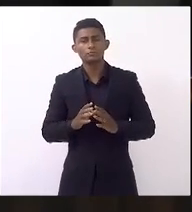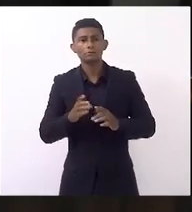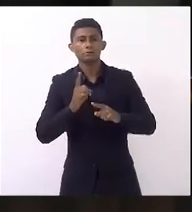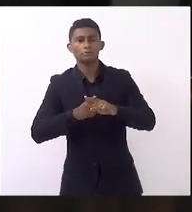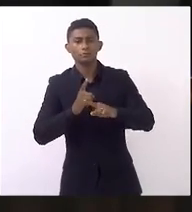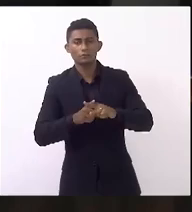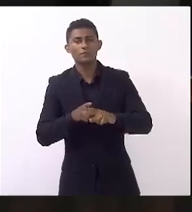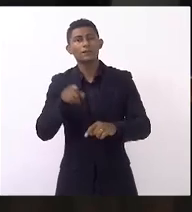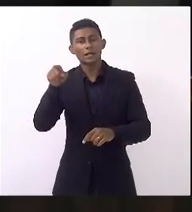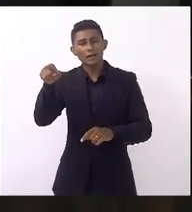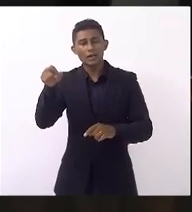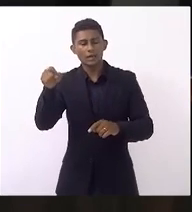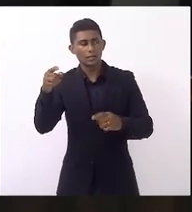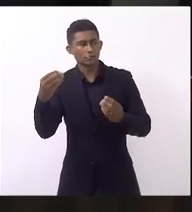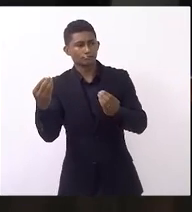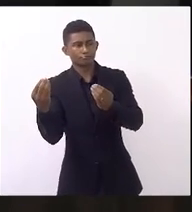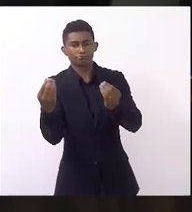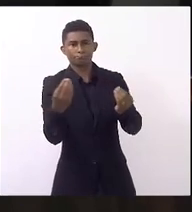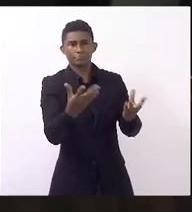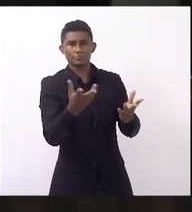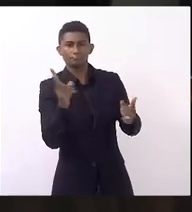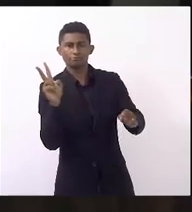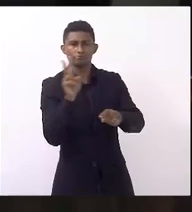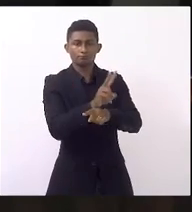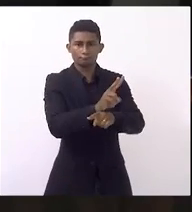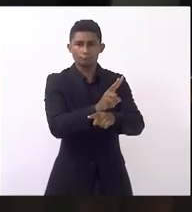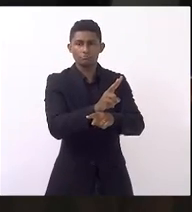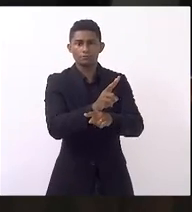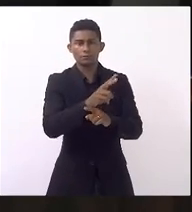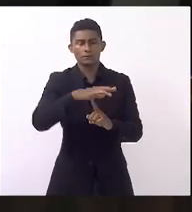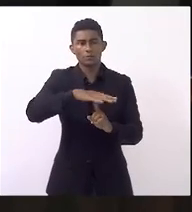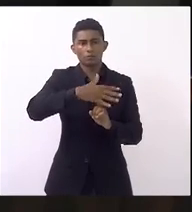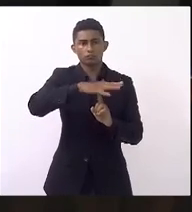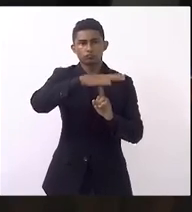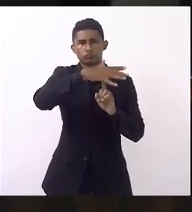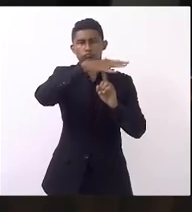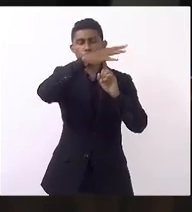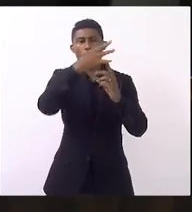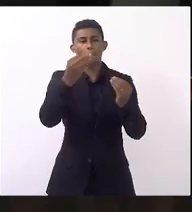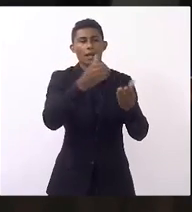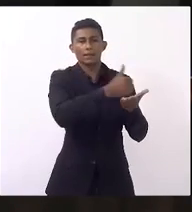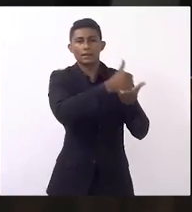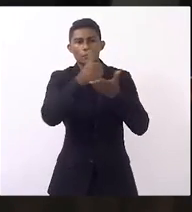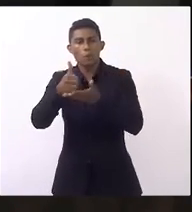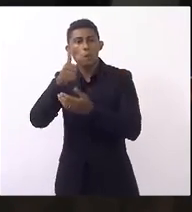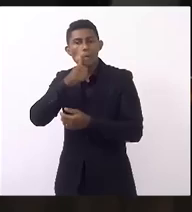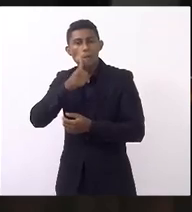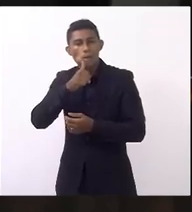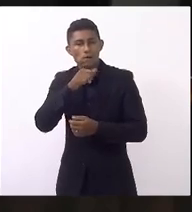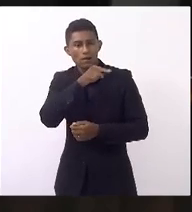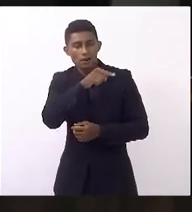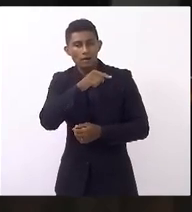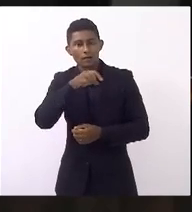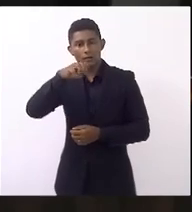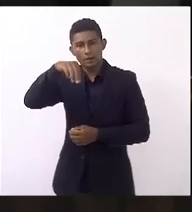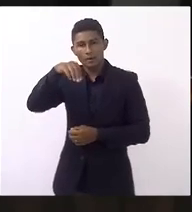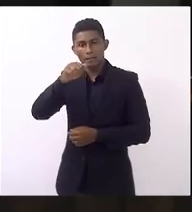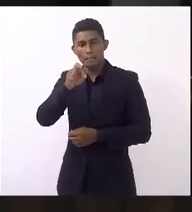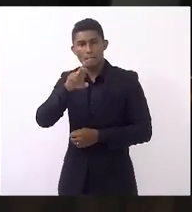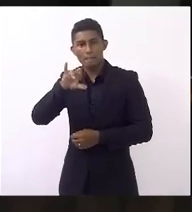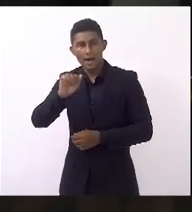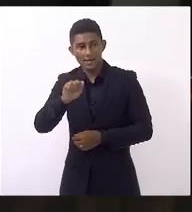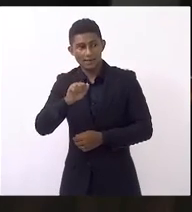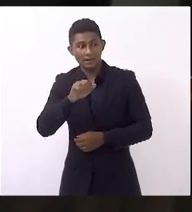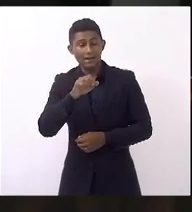uma aeronave para transporte da menina Maria Eduarda, que necessitava, no domingo, de